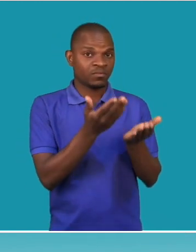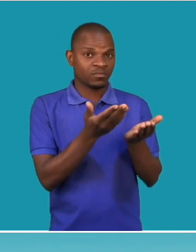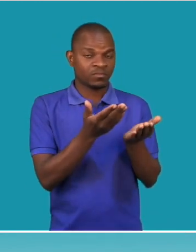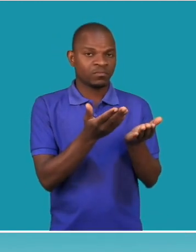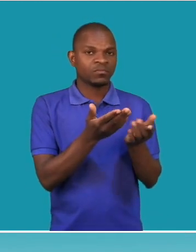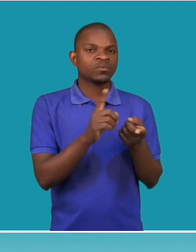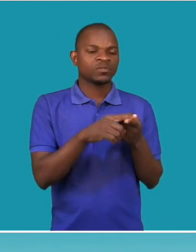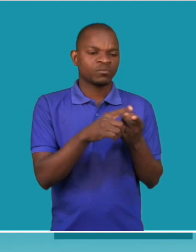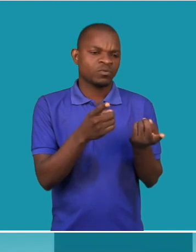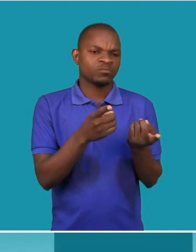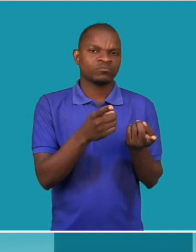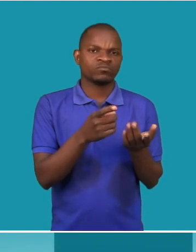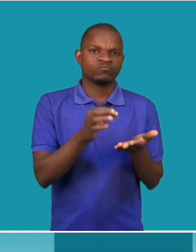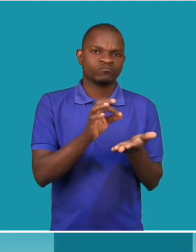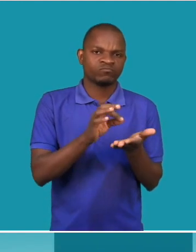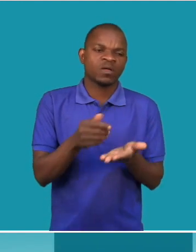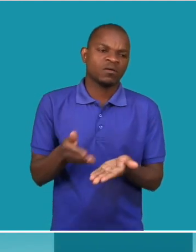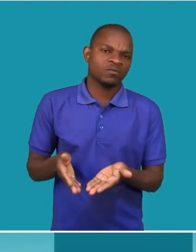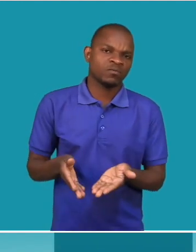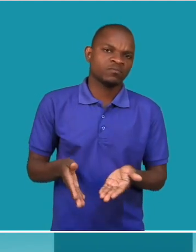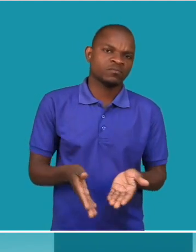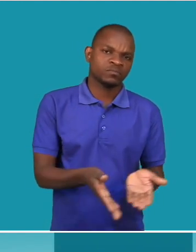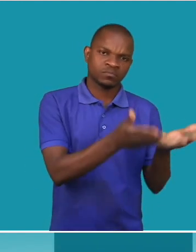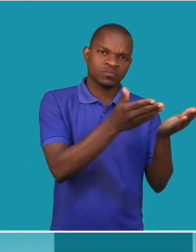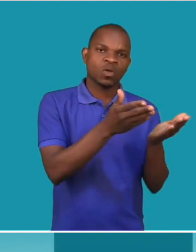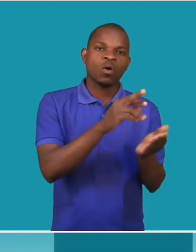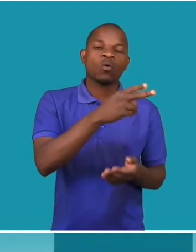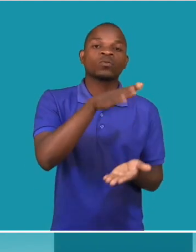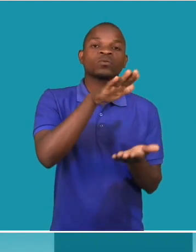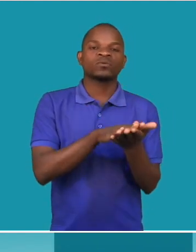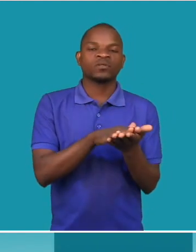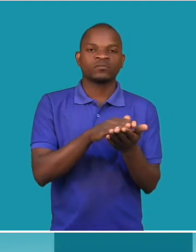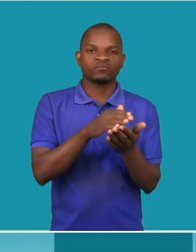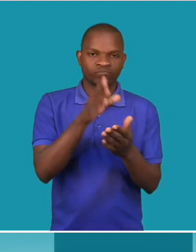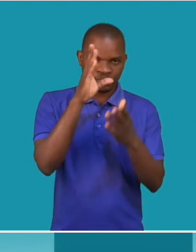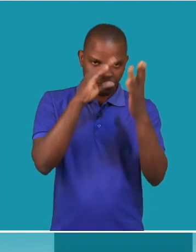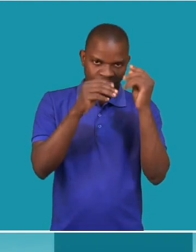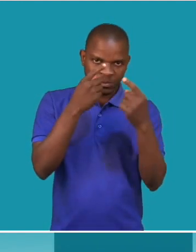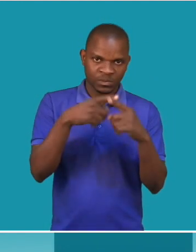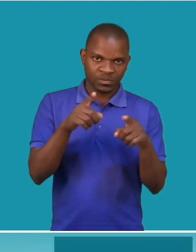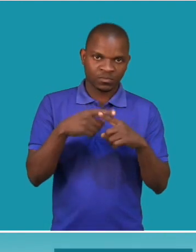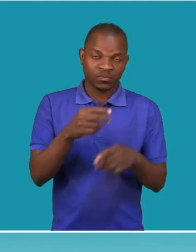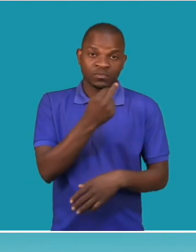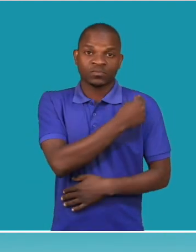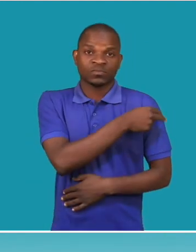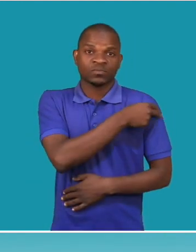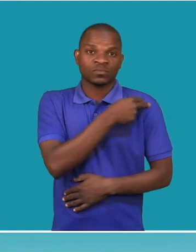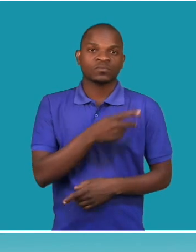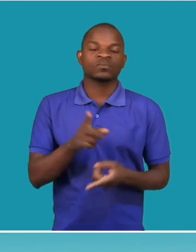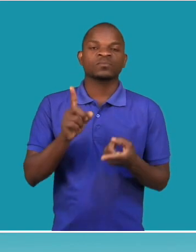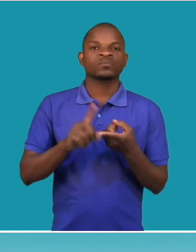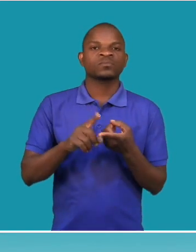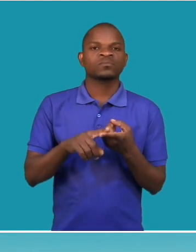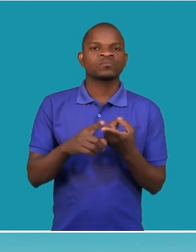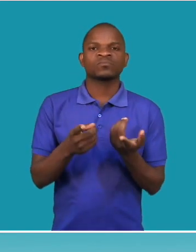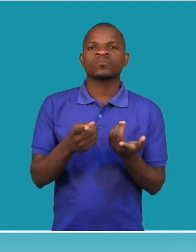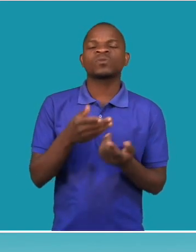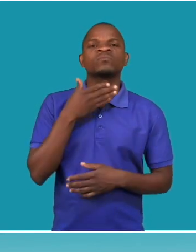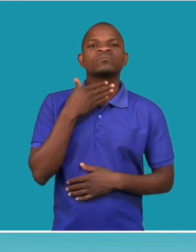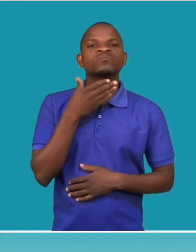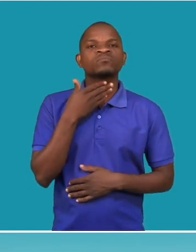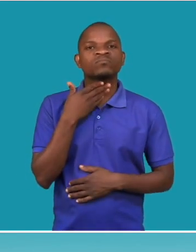recomendamos a ir fazer as terapias fora daqui da escola. Então, eles fazem o hospital central e aqui também o hospital